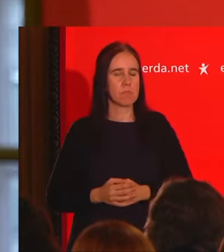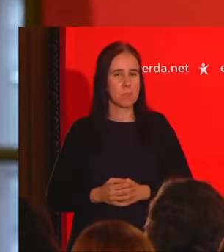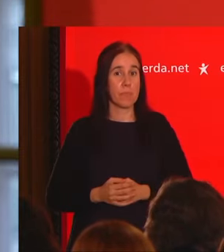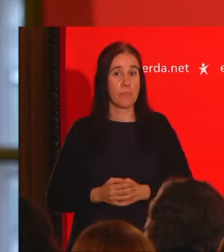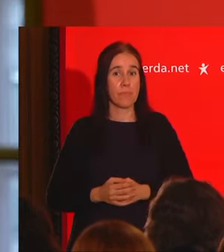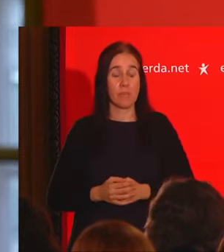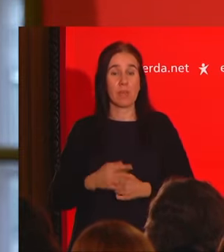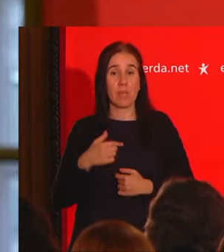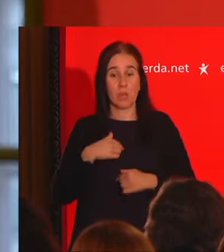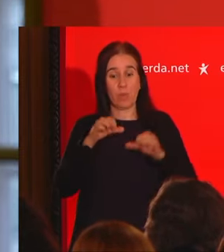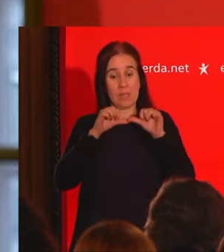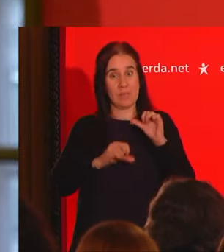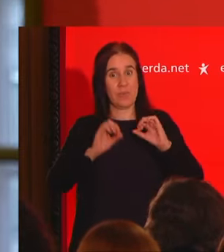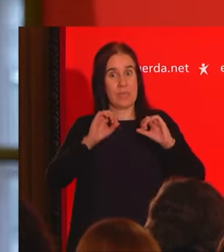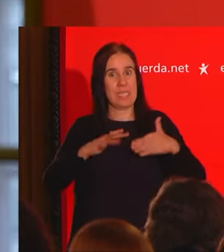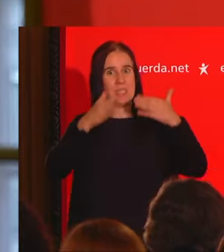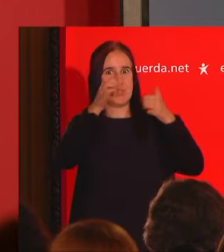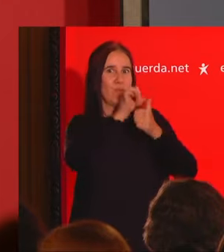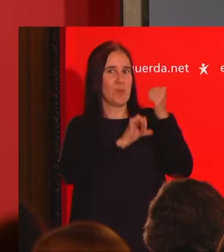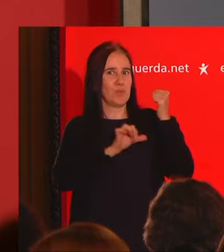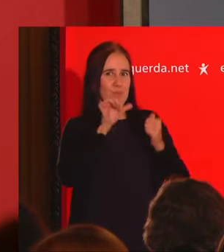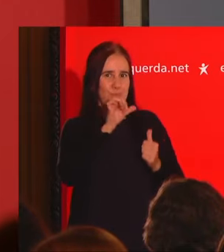Volto ao início da minha intervenção.